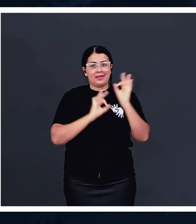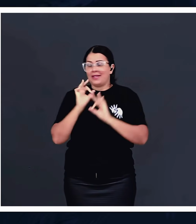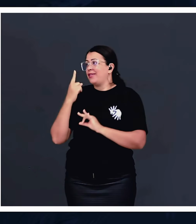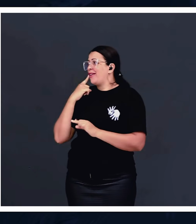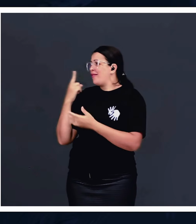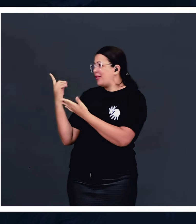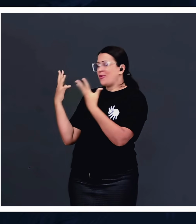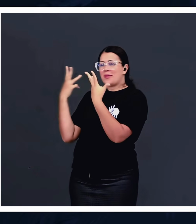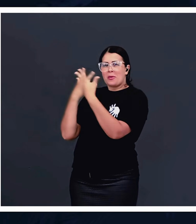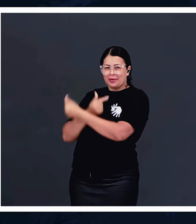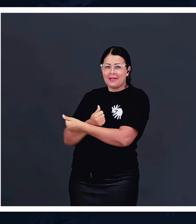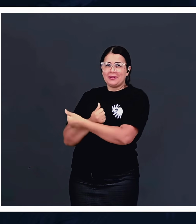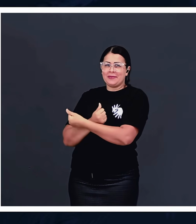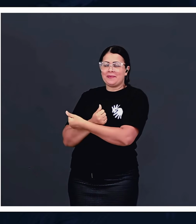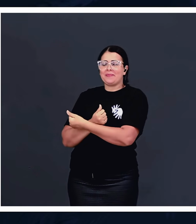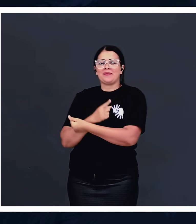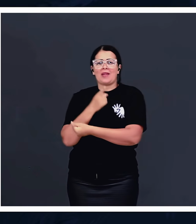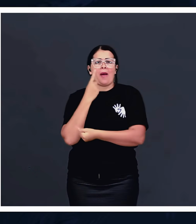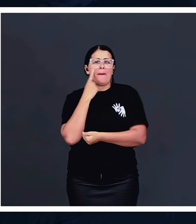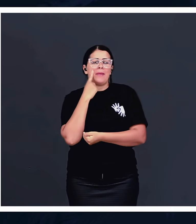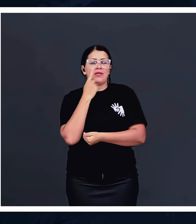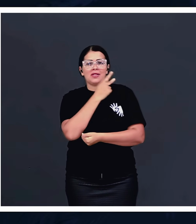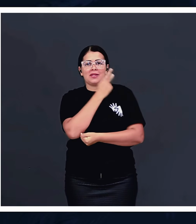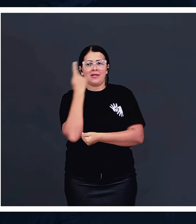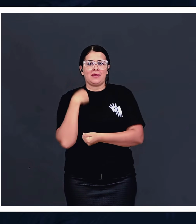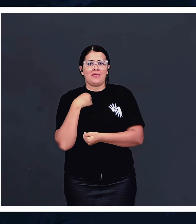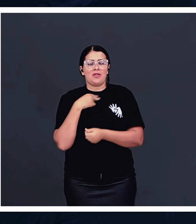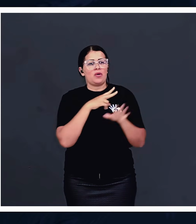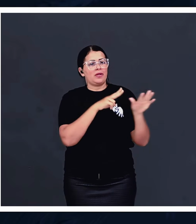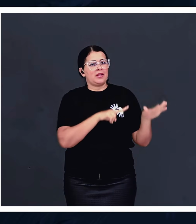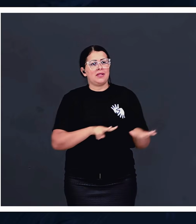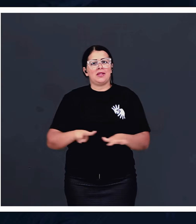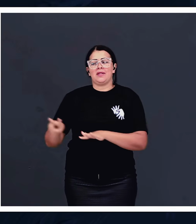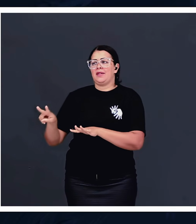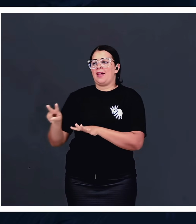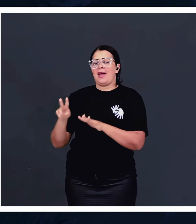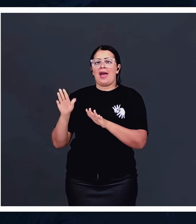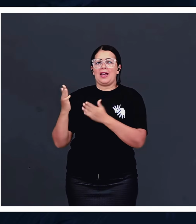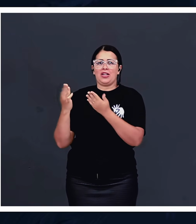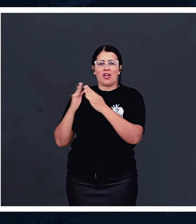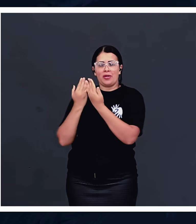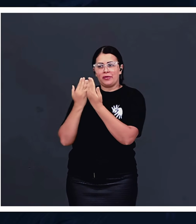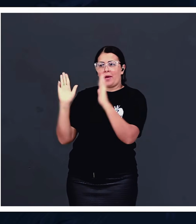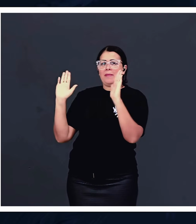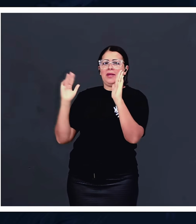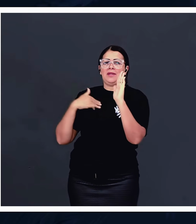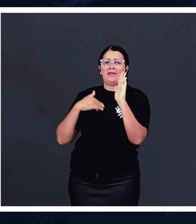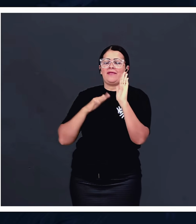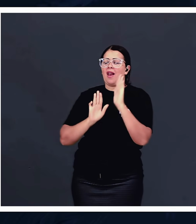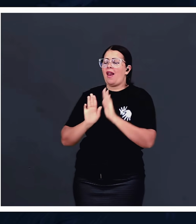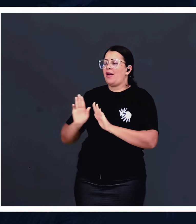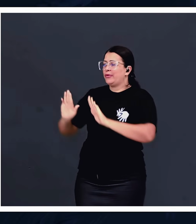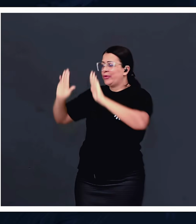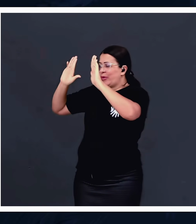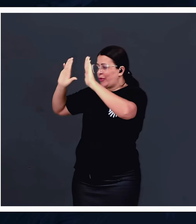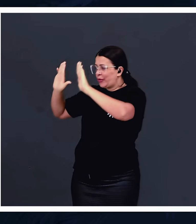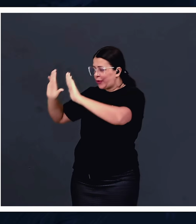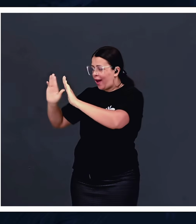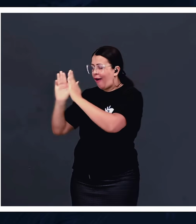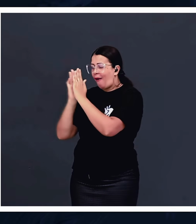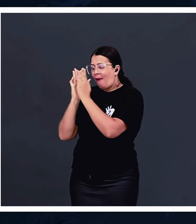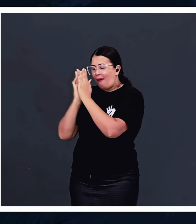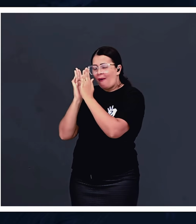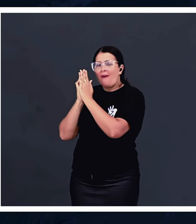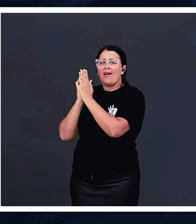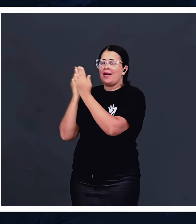vendo como está bonito? Pessoas que vêm durante a semana, enquanto a igreja está aberta, estender as mãos para esse painel